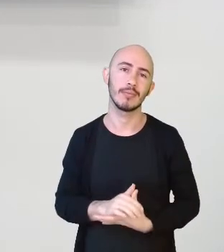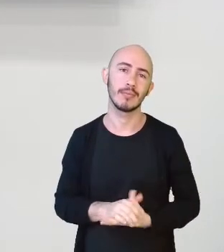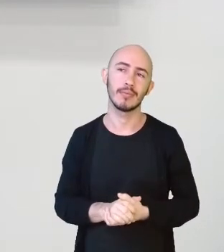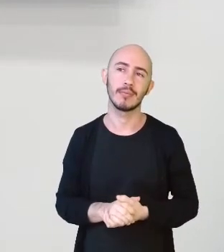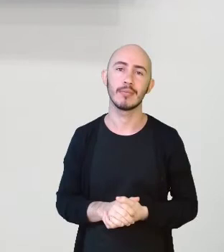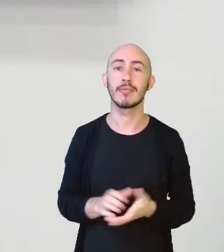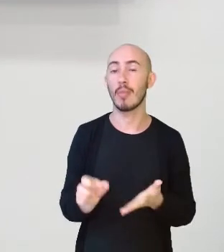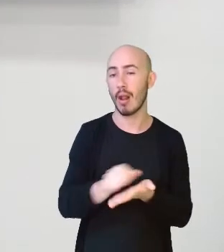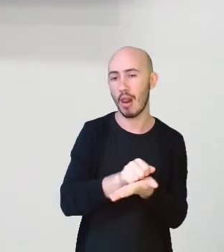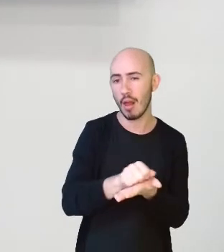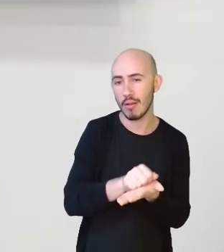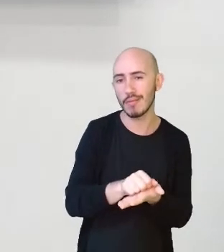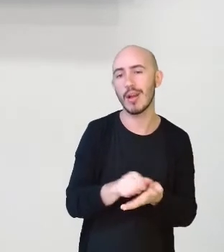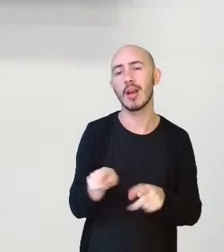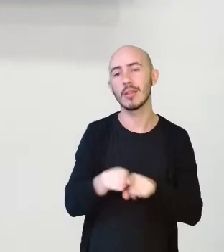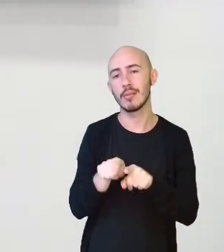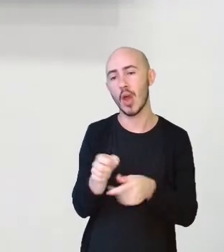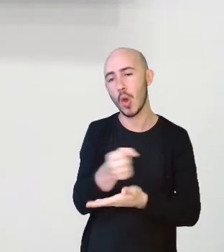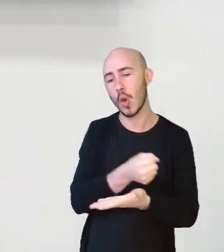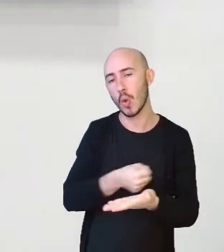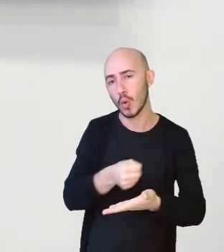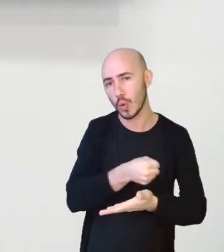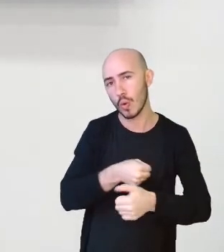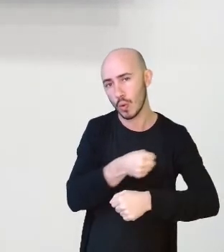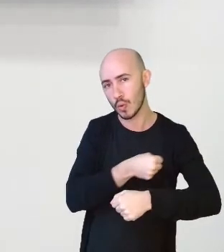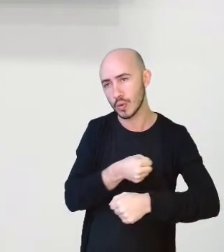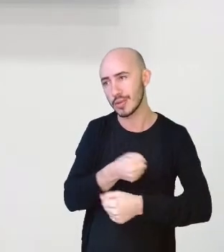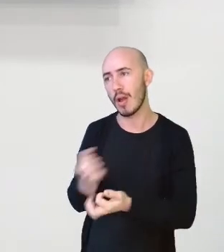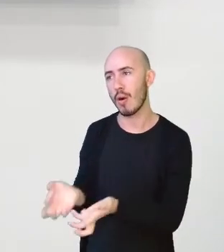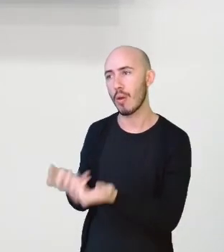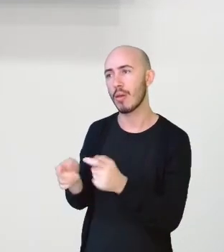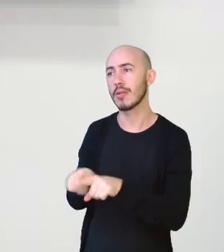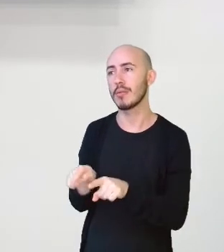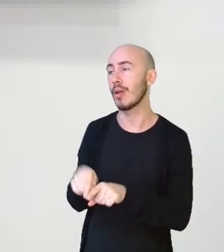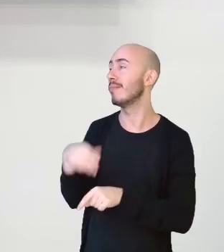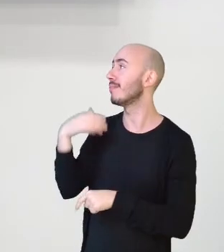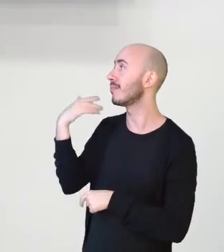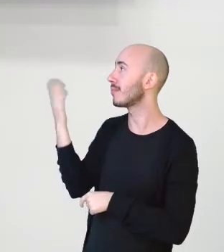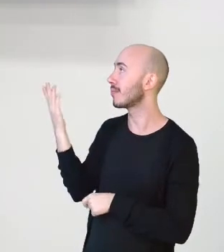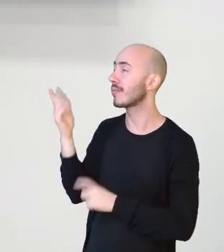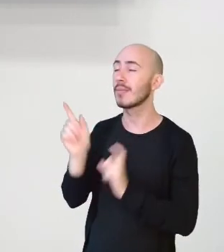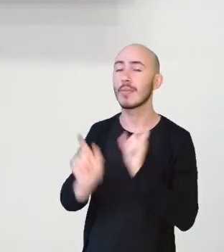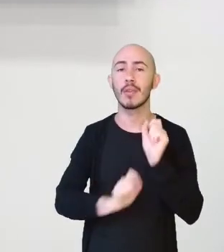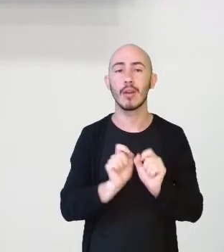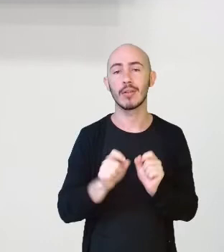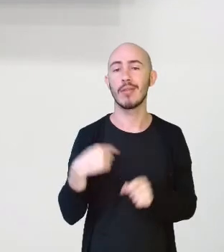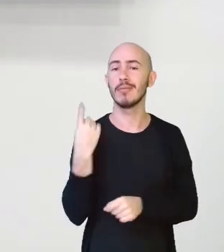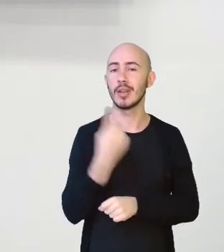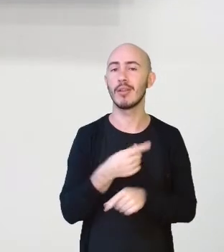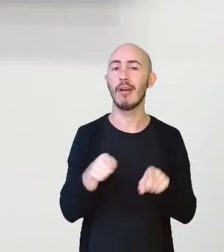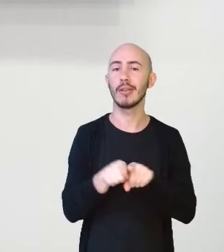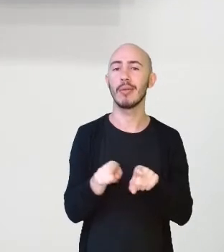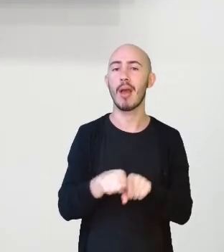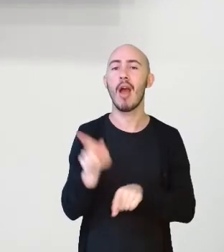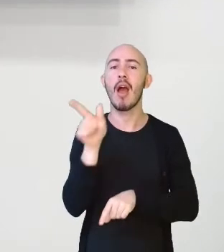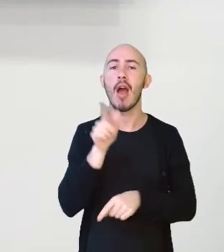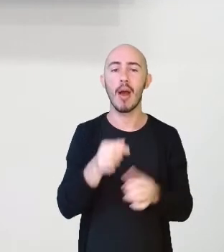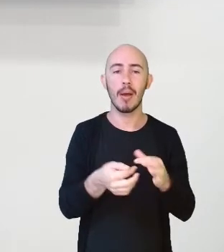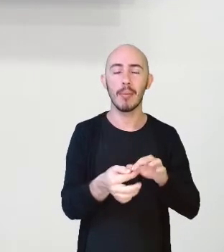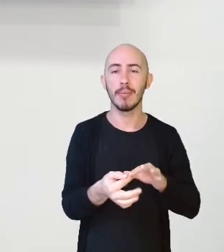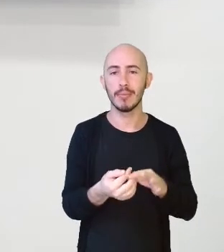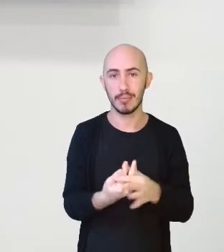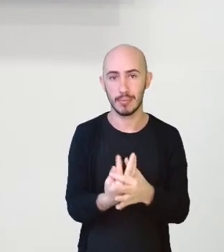as panelas. Essa imagem aí também é muito boa. A água serve para nós aguarmos as plantas, mas